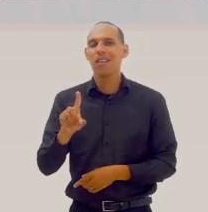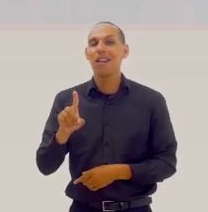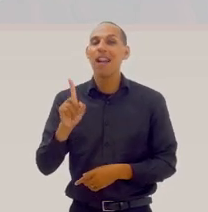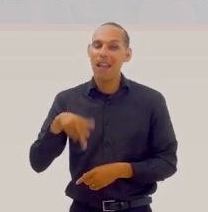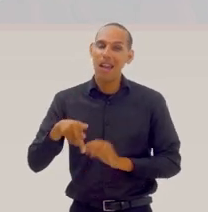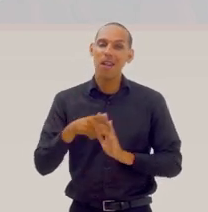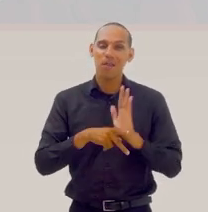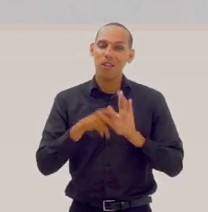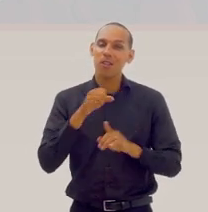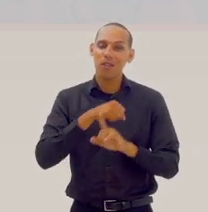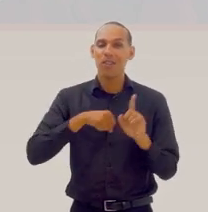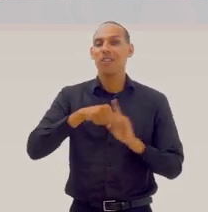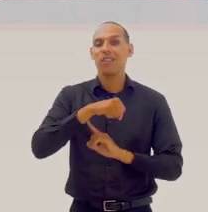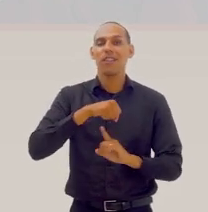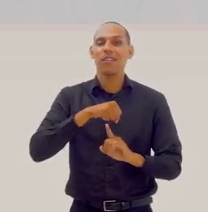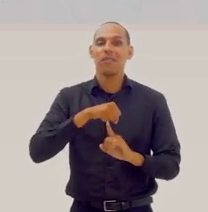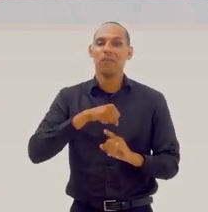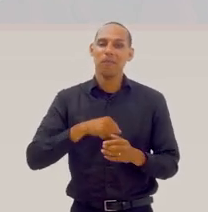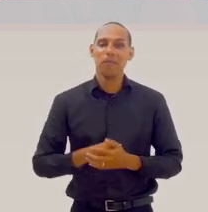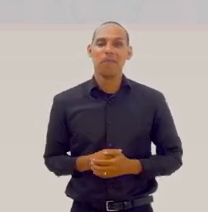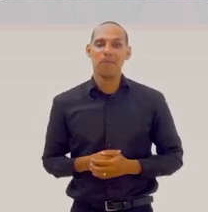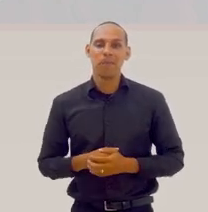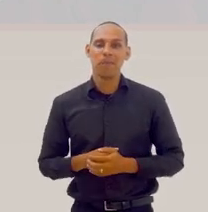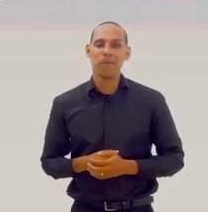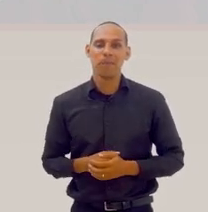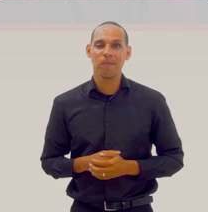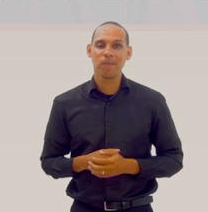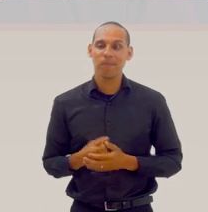social. Ele, ao mesmo tempo que